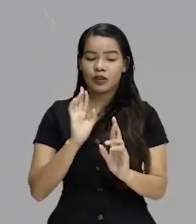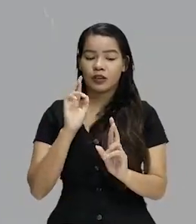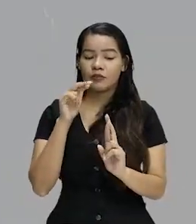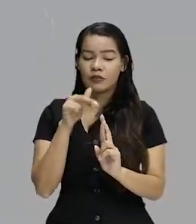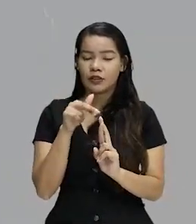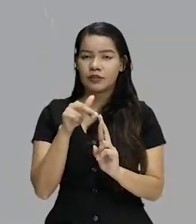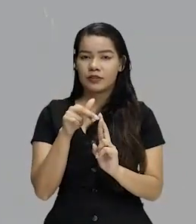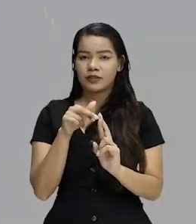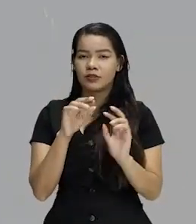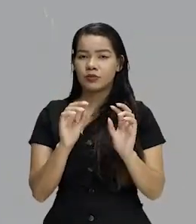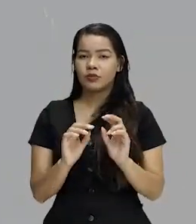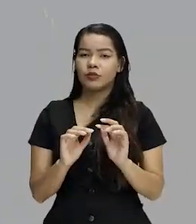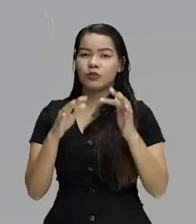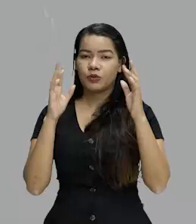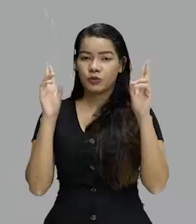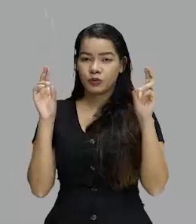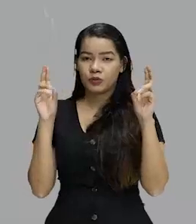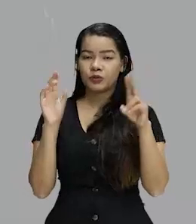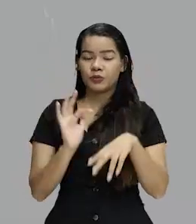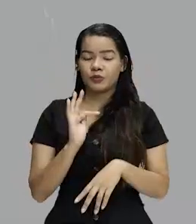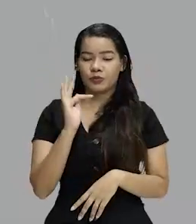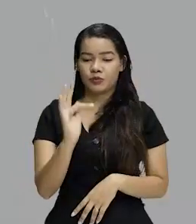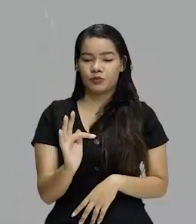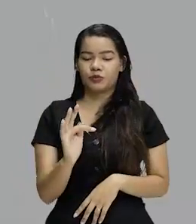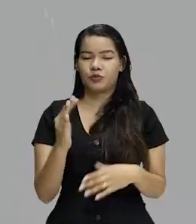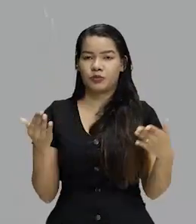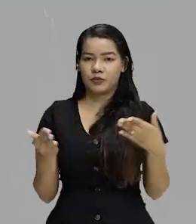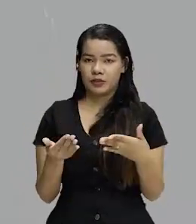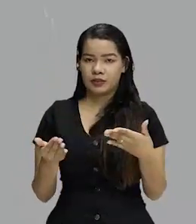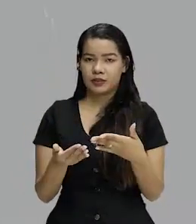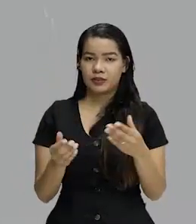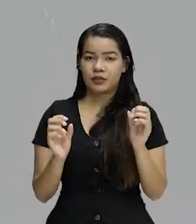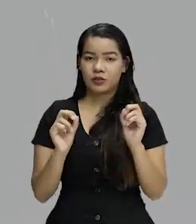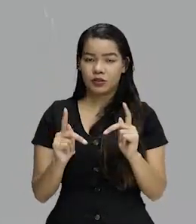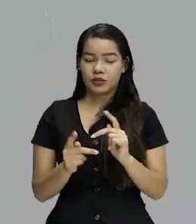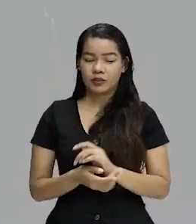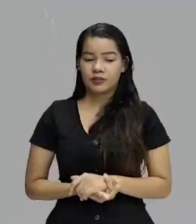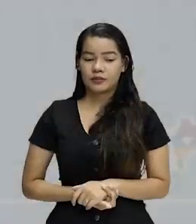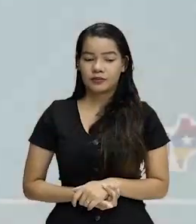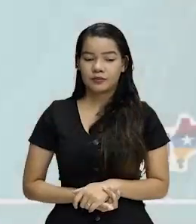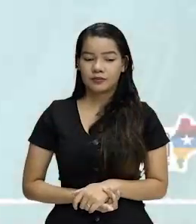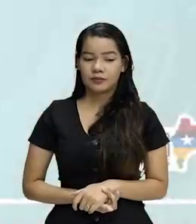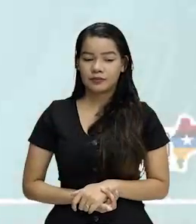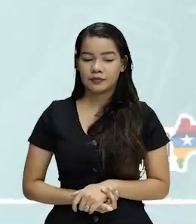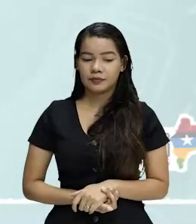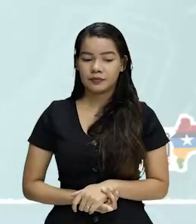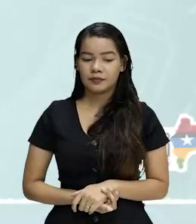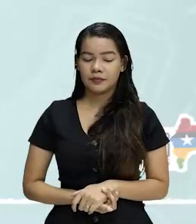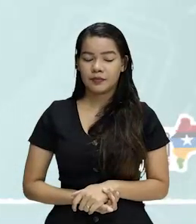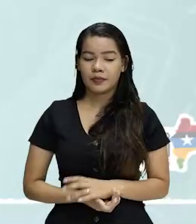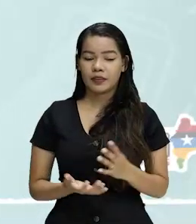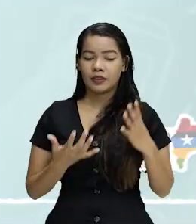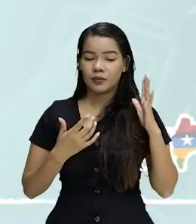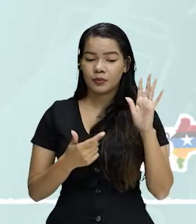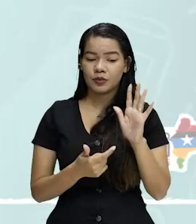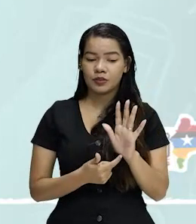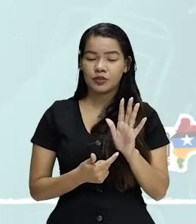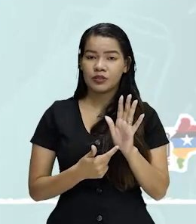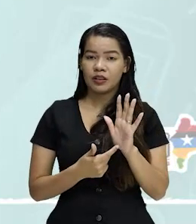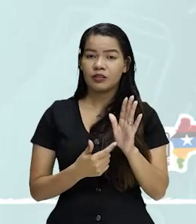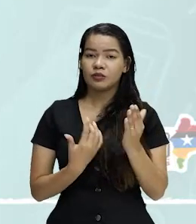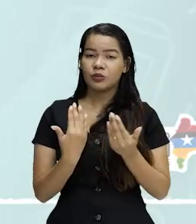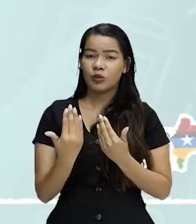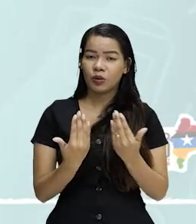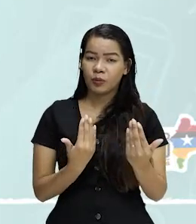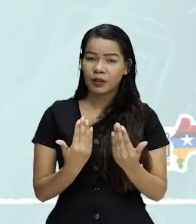para fazer as nossas equivalências ou possivelmente as nossas traduções. Eu trouxe para vocês um